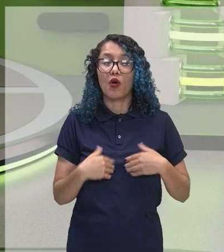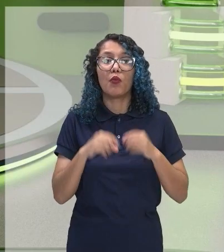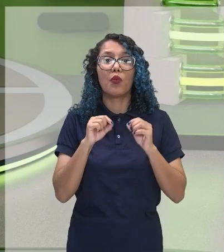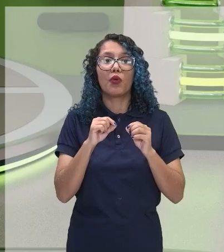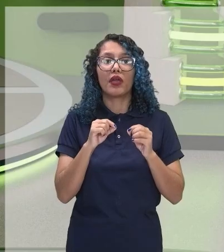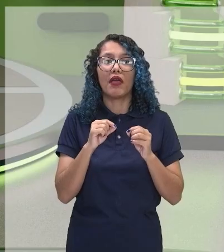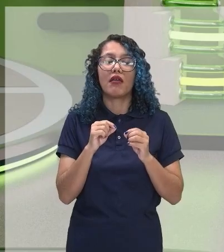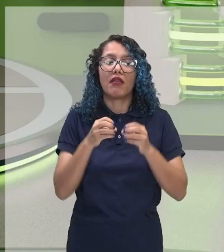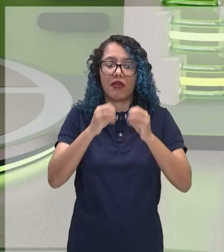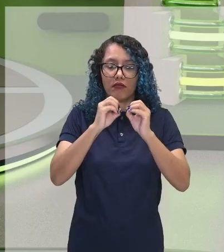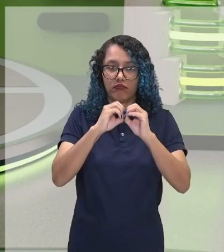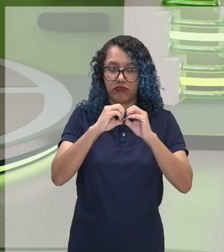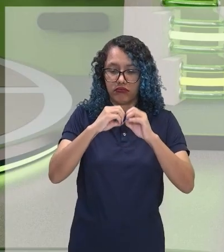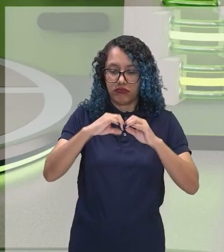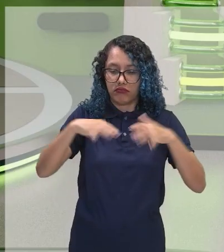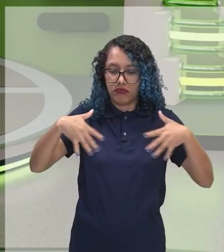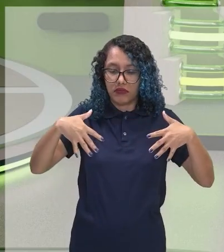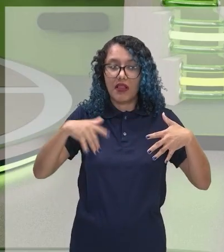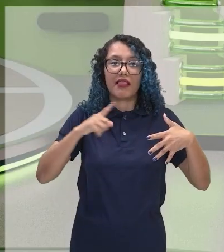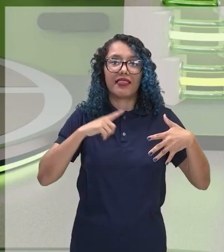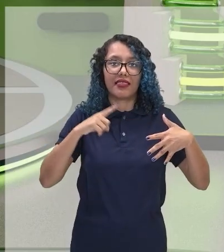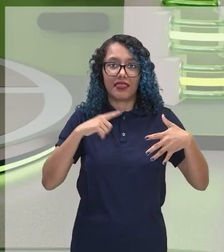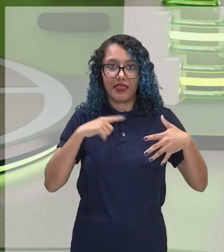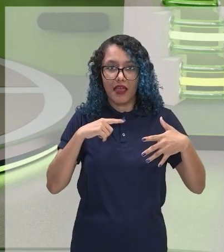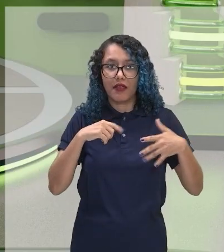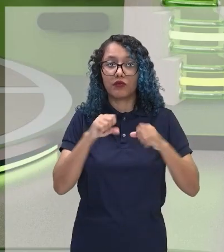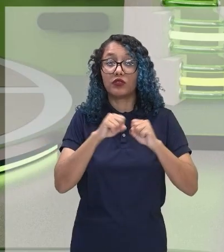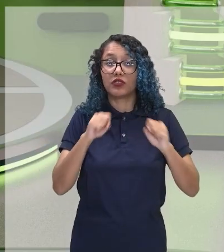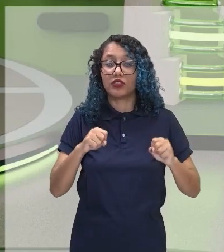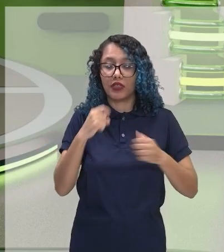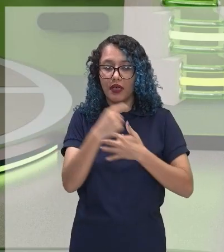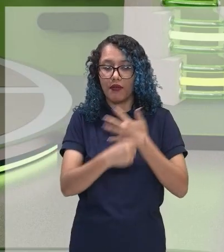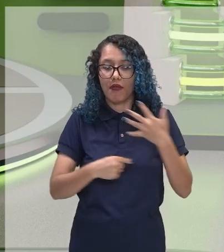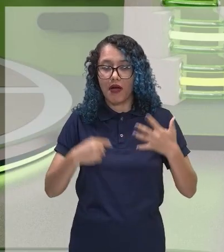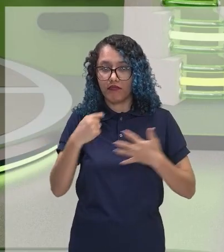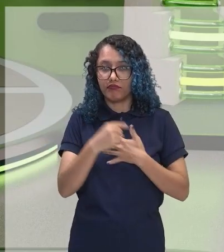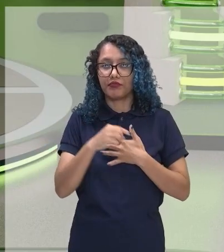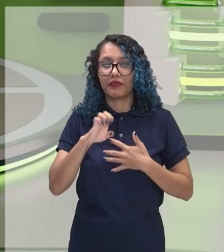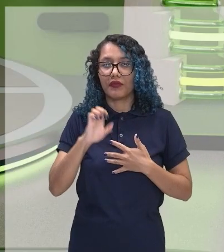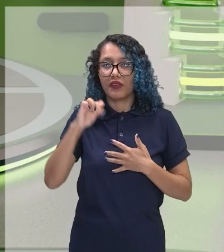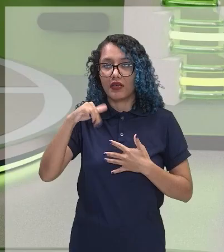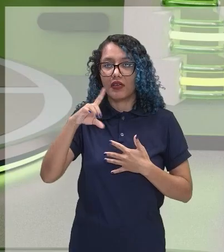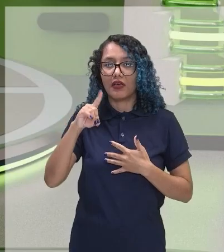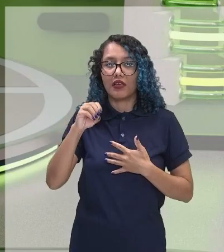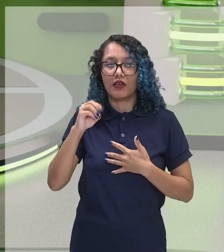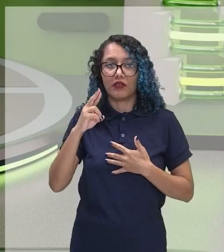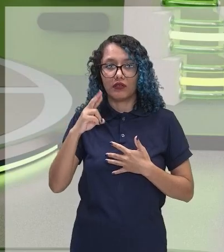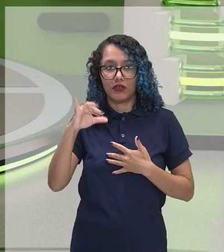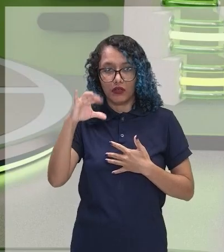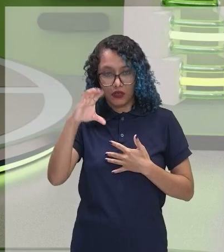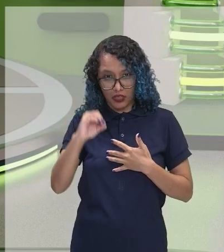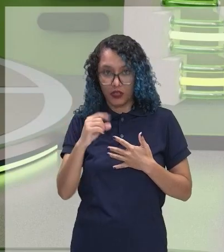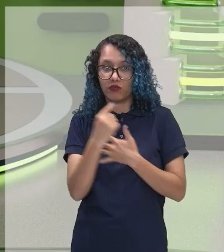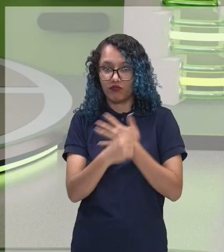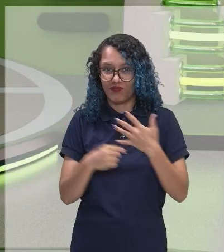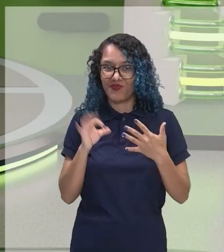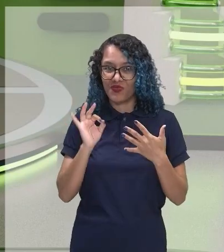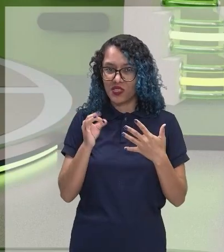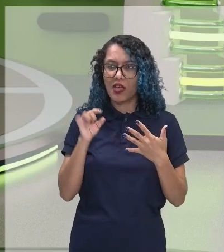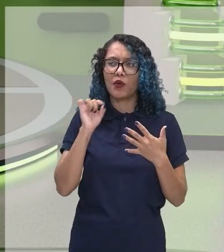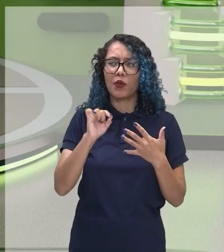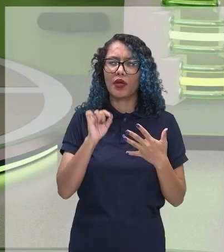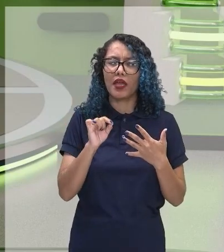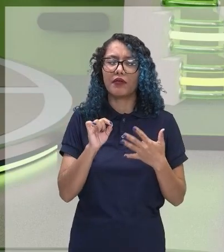tá? Nós temos um sistema completo chamado de sistema endócrino. E esse sistema endócrino, ele vai